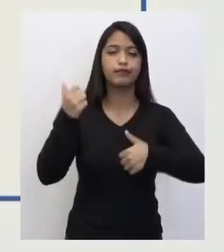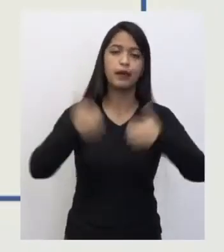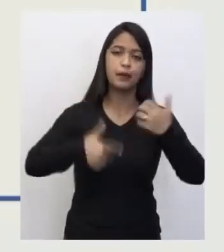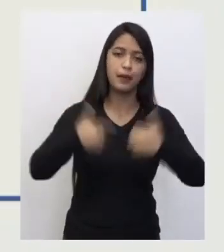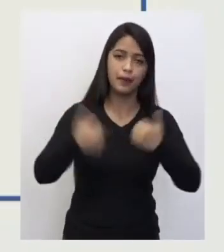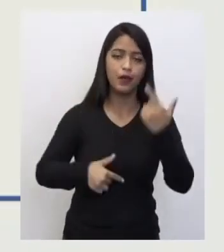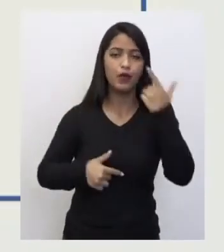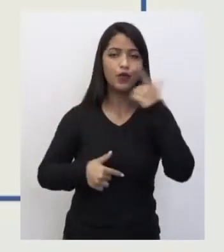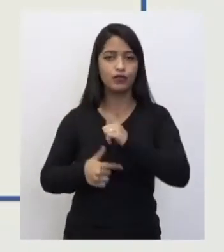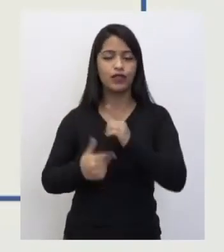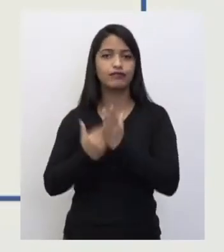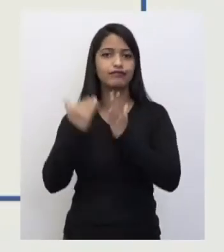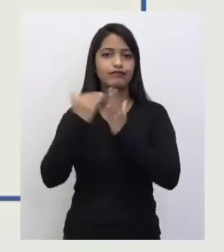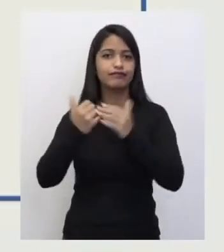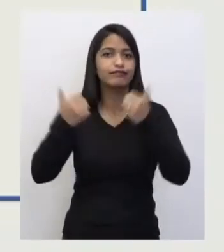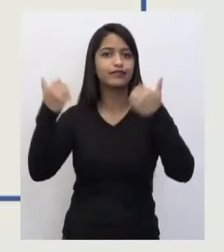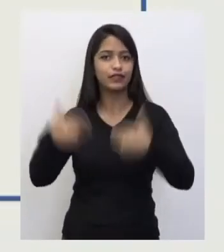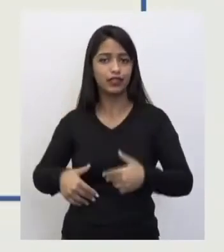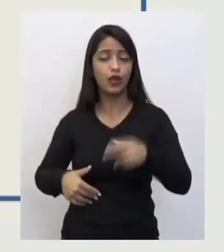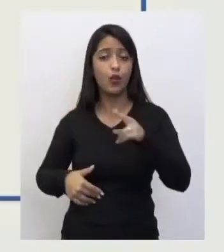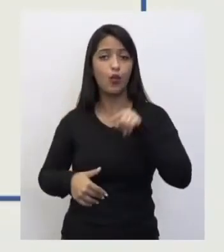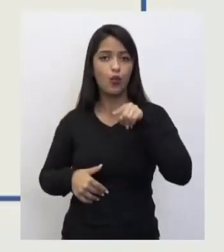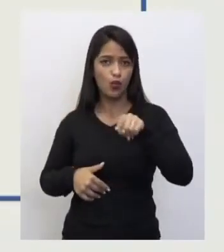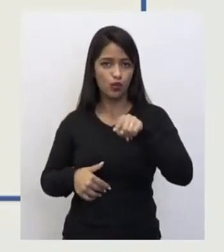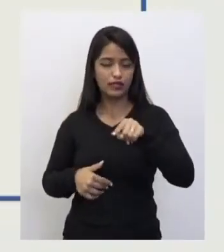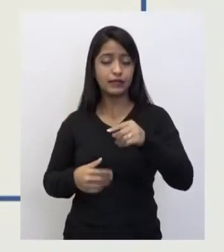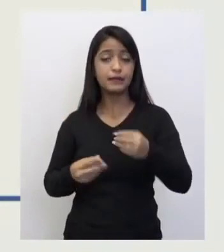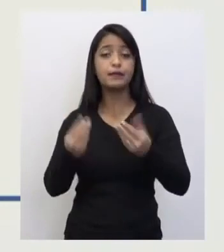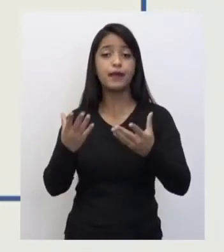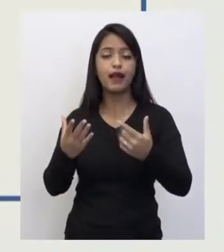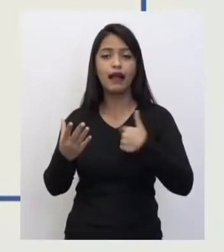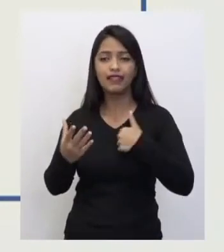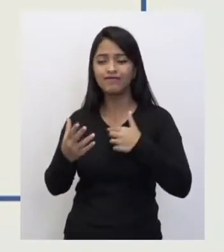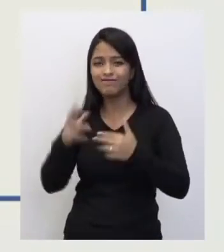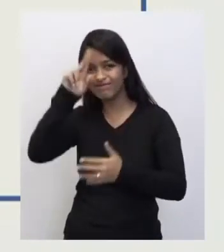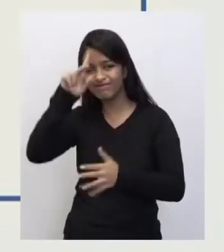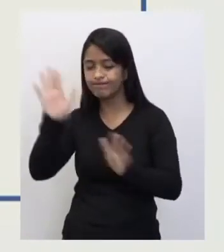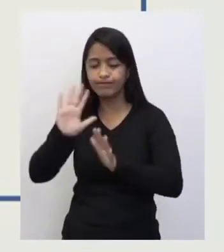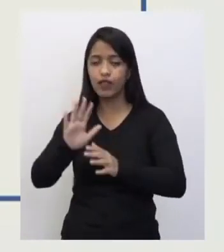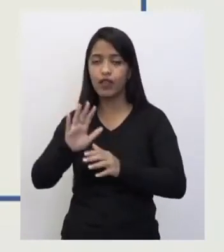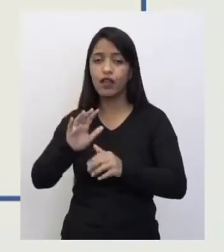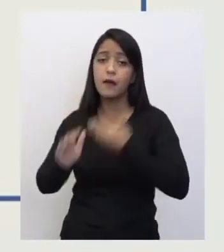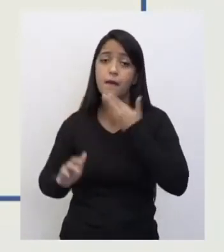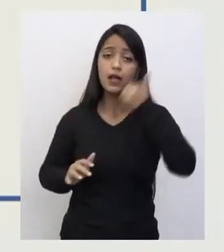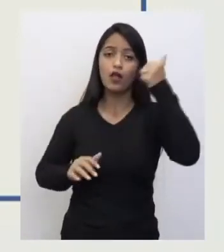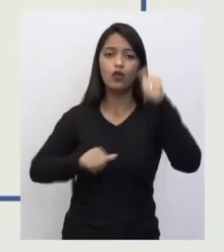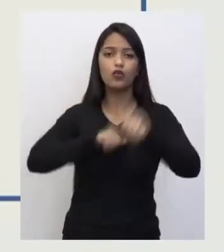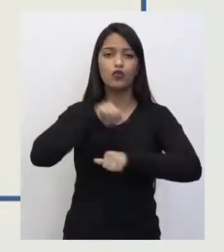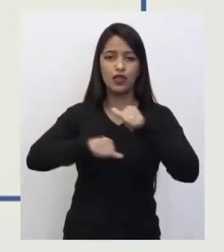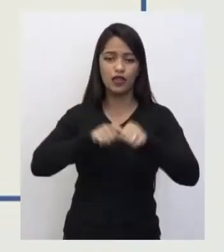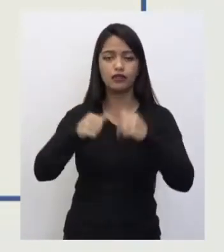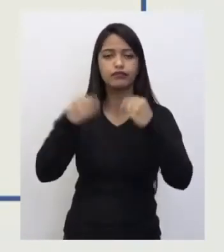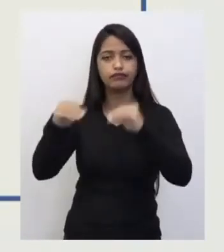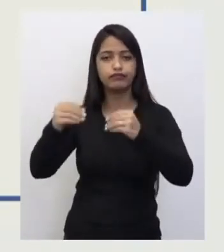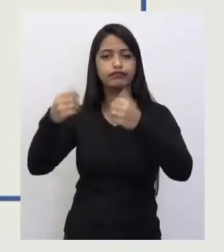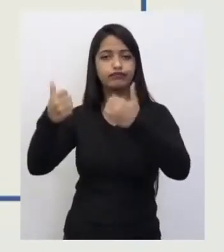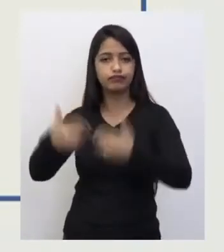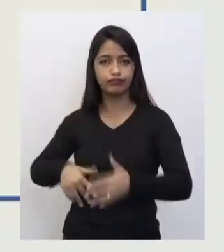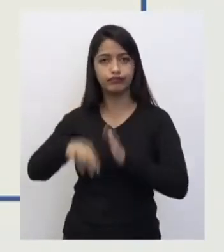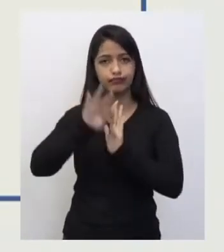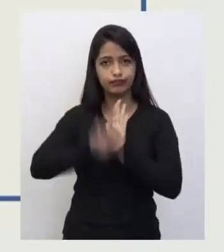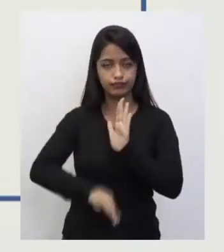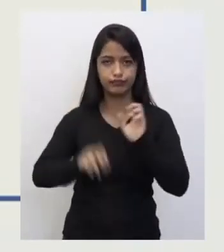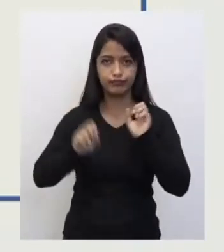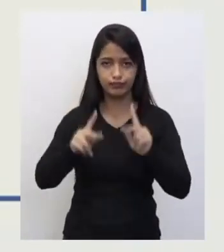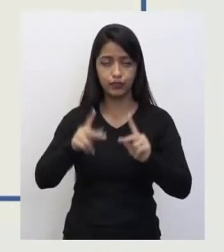assim, né? Então eu utilizei o marcador para retificar, para corrigir algo que eu tinha dito, né?